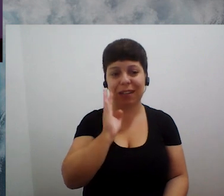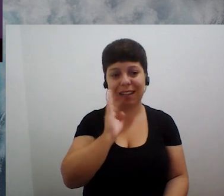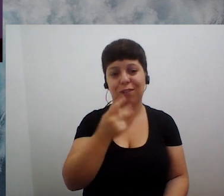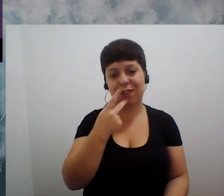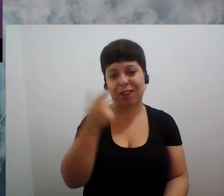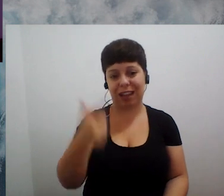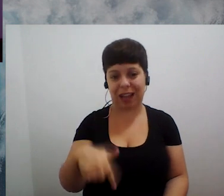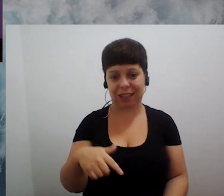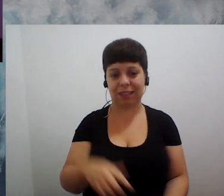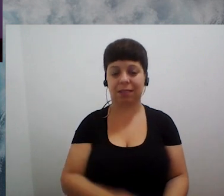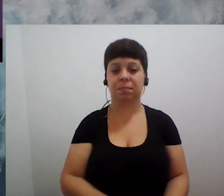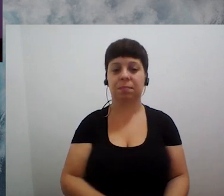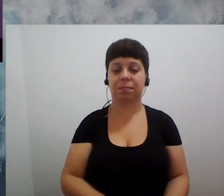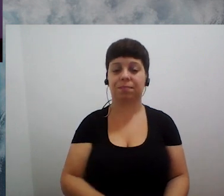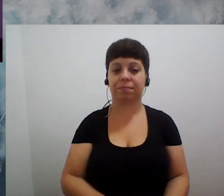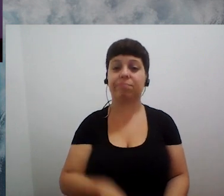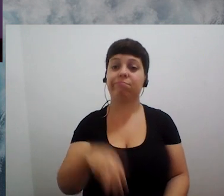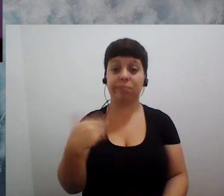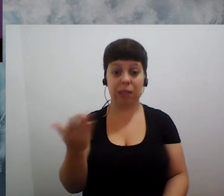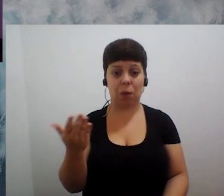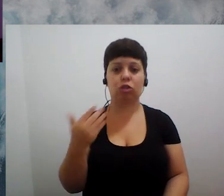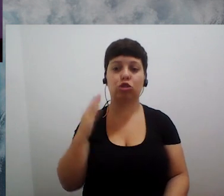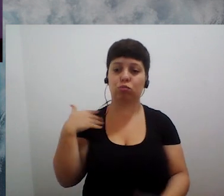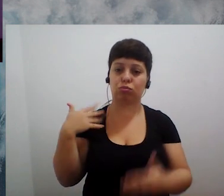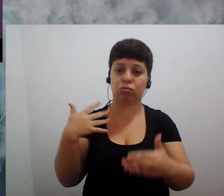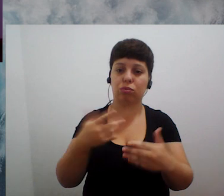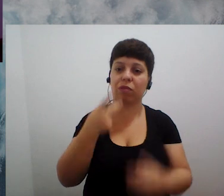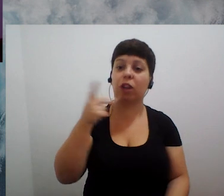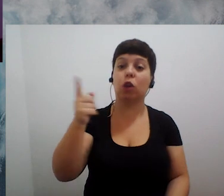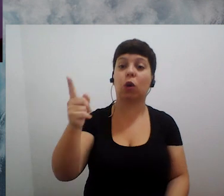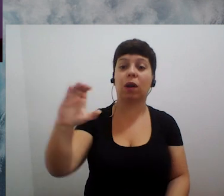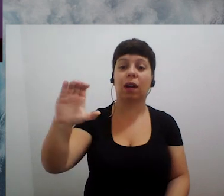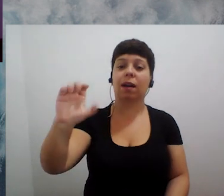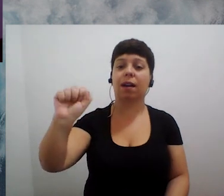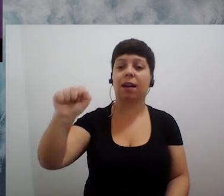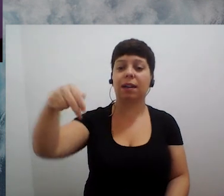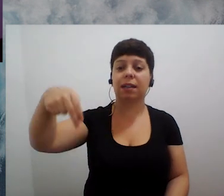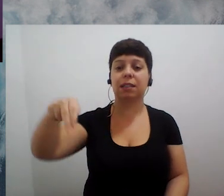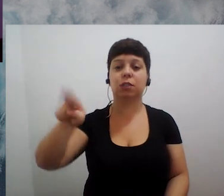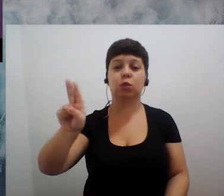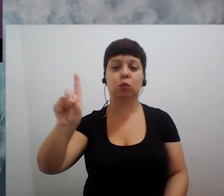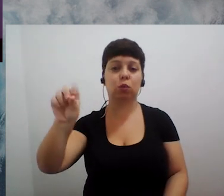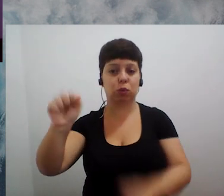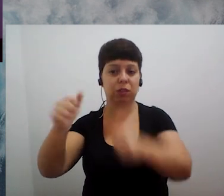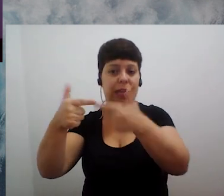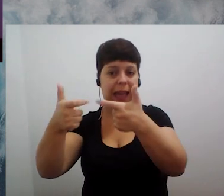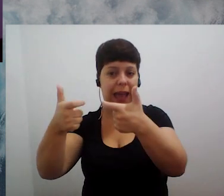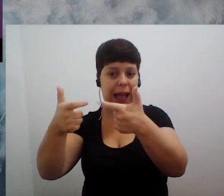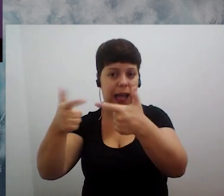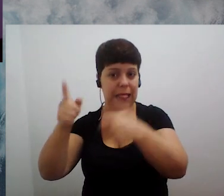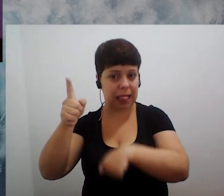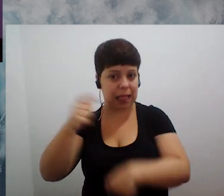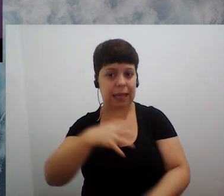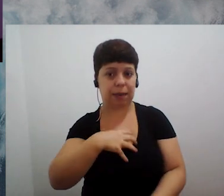É muito legal você retomar. Mas aí, olha só onde a gente chega. A gente chegou em Canudos, né? Na Guerra dos